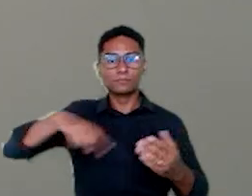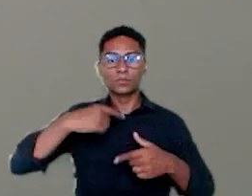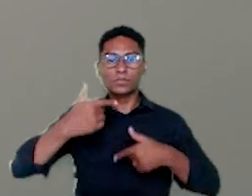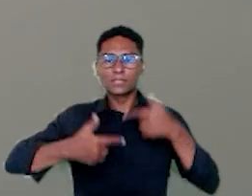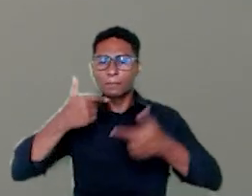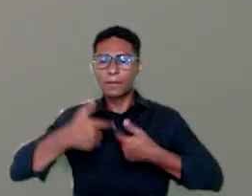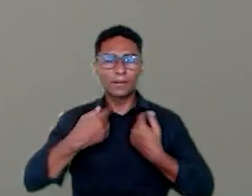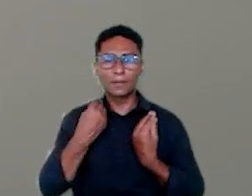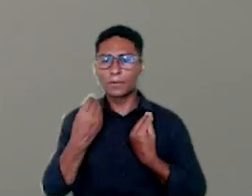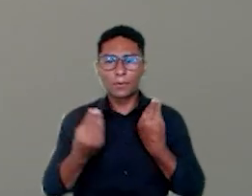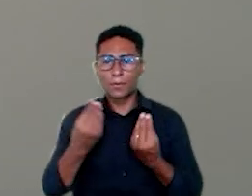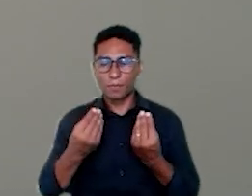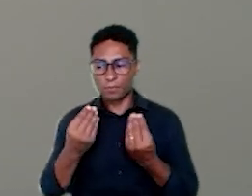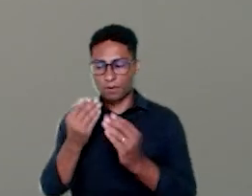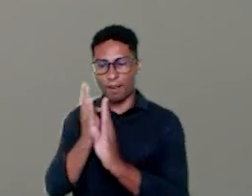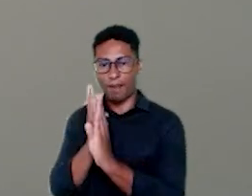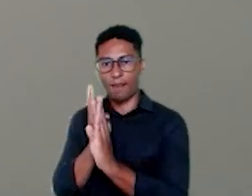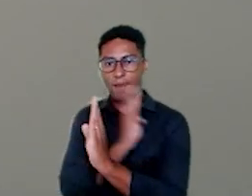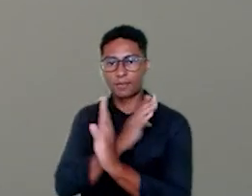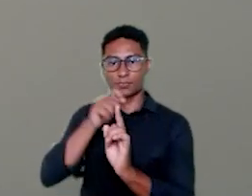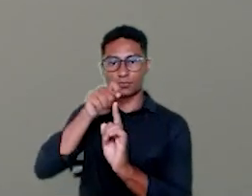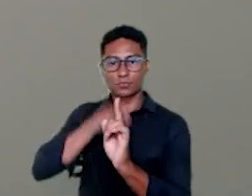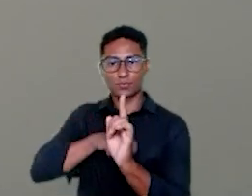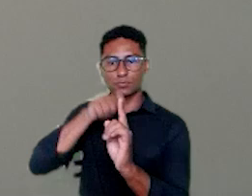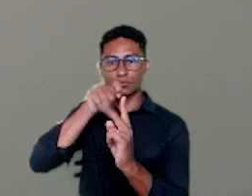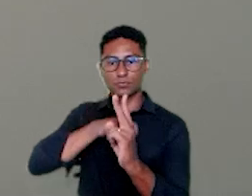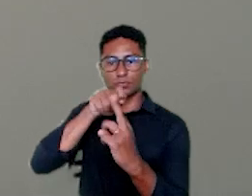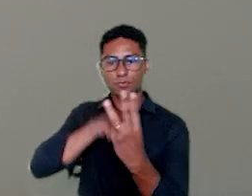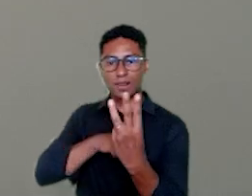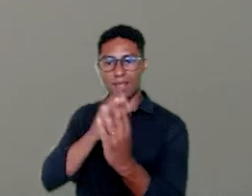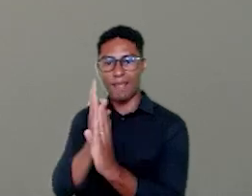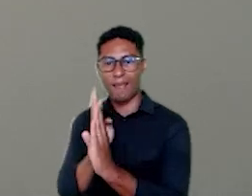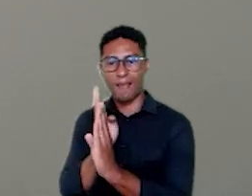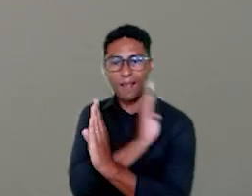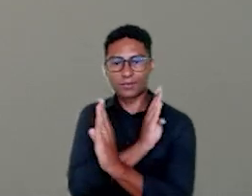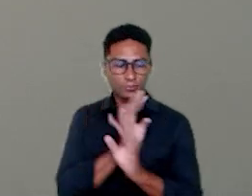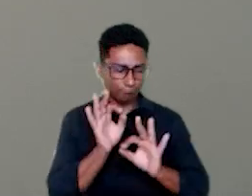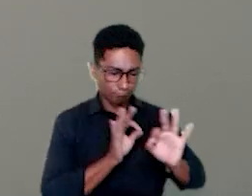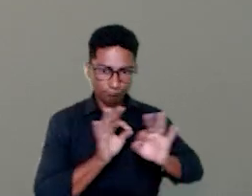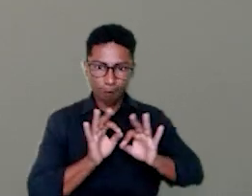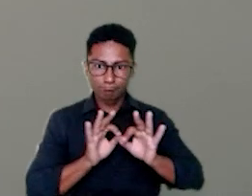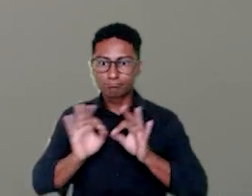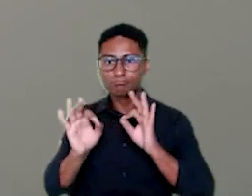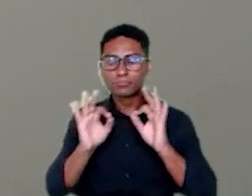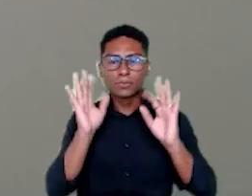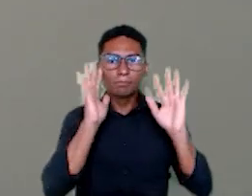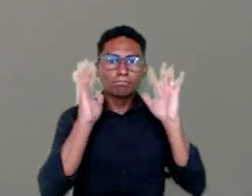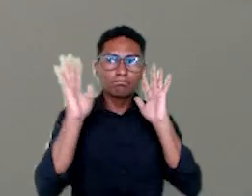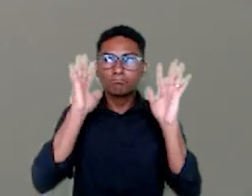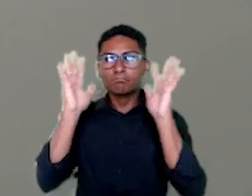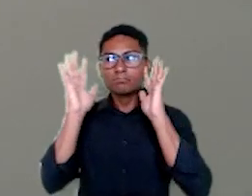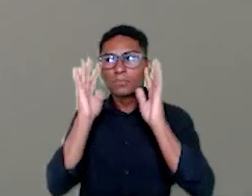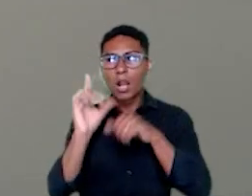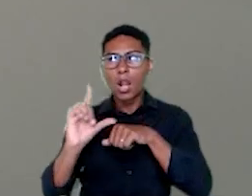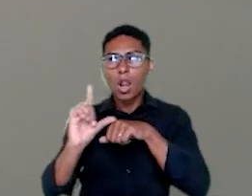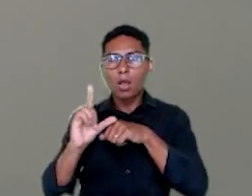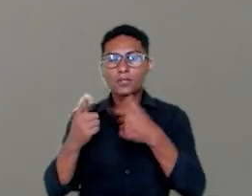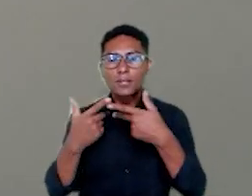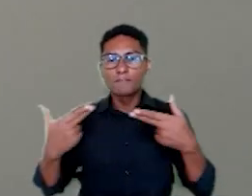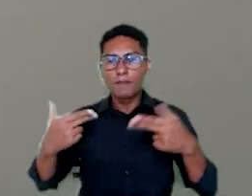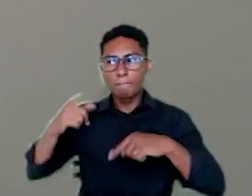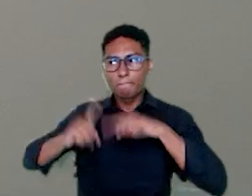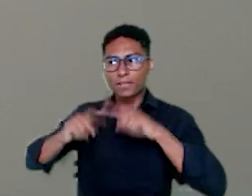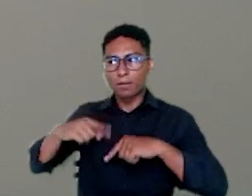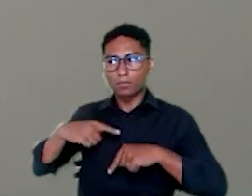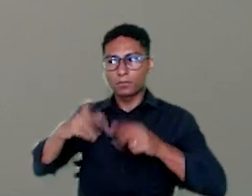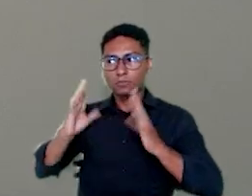de 2-3 meses, né, com antecipação, justamente para a gente pensar em ter a loja abastecida,